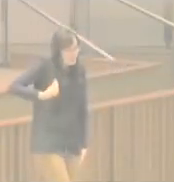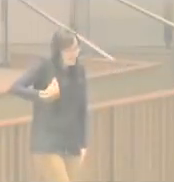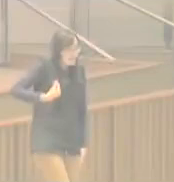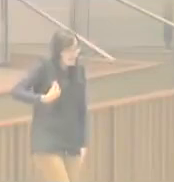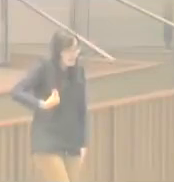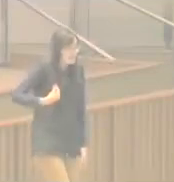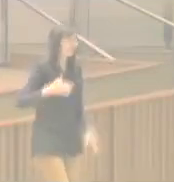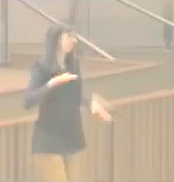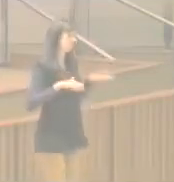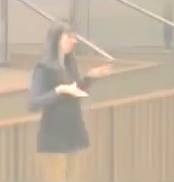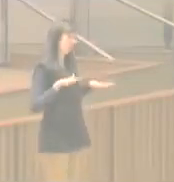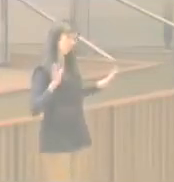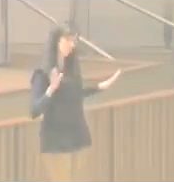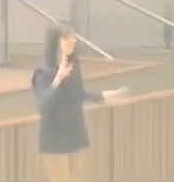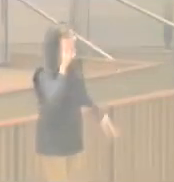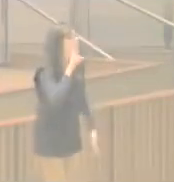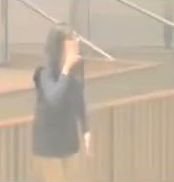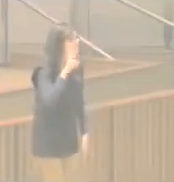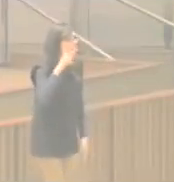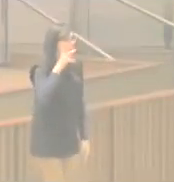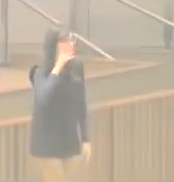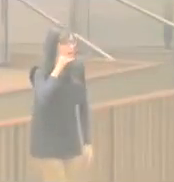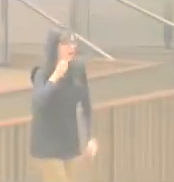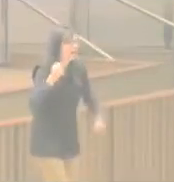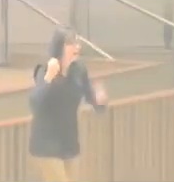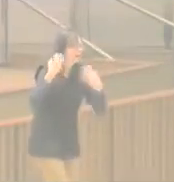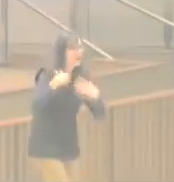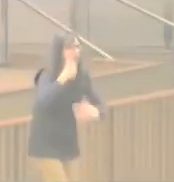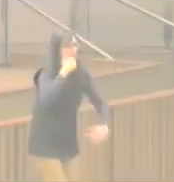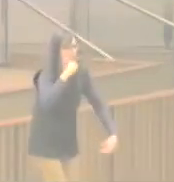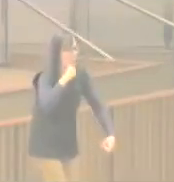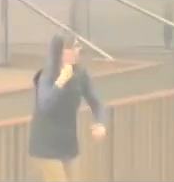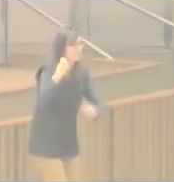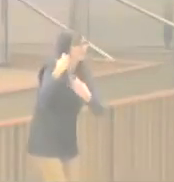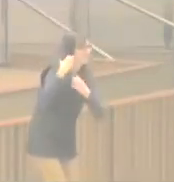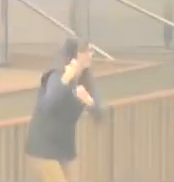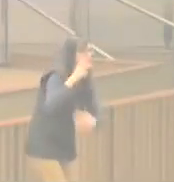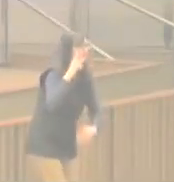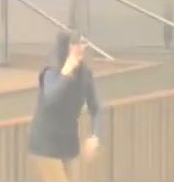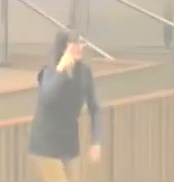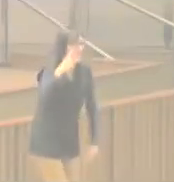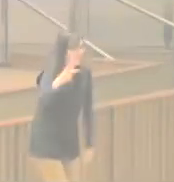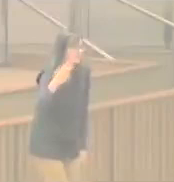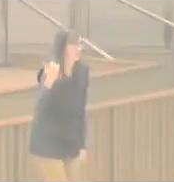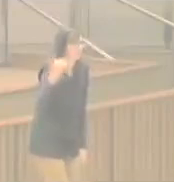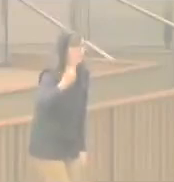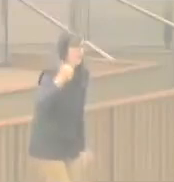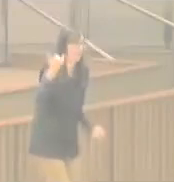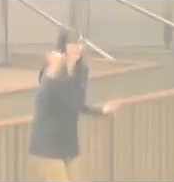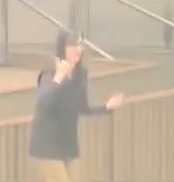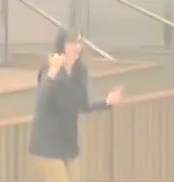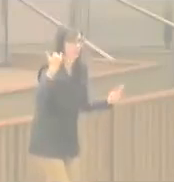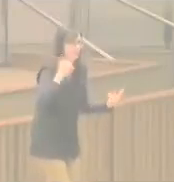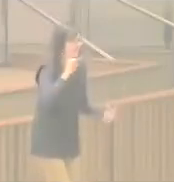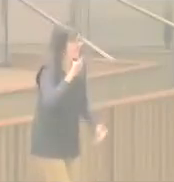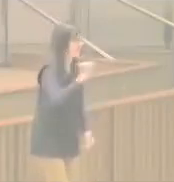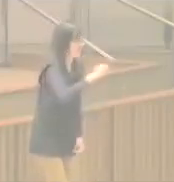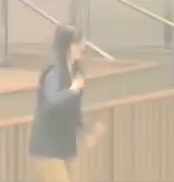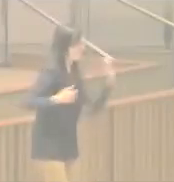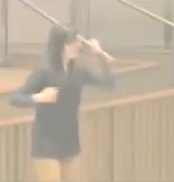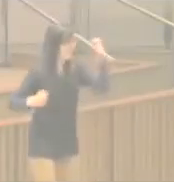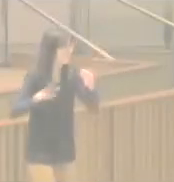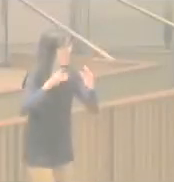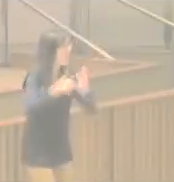Muito provavelmente ele lembrou do que o seu pai falou, do que a sua mãe ensinou, do que os profetas, inclusive o profeta Isaías, que ele